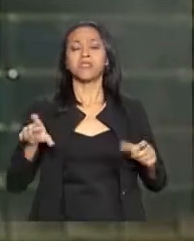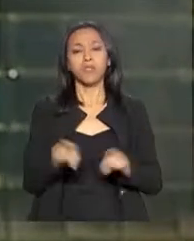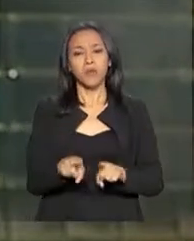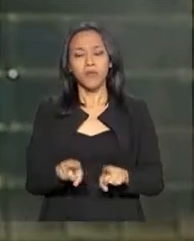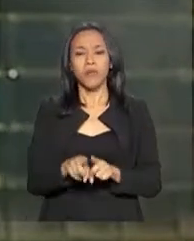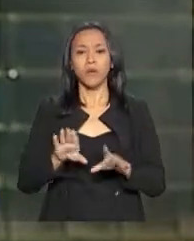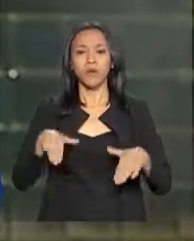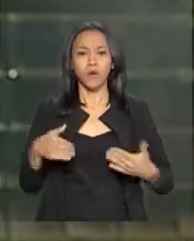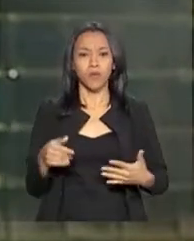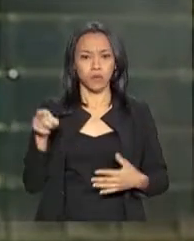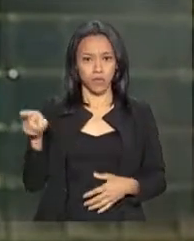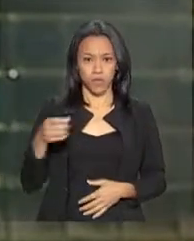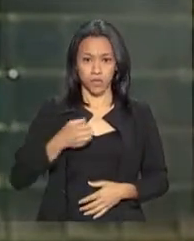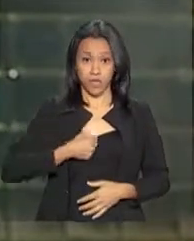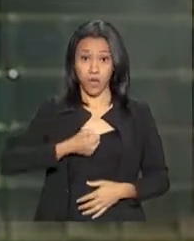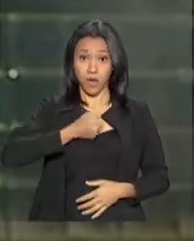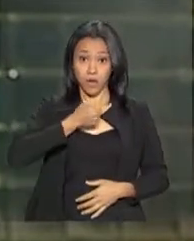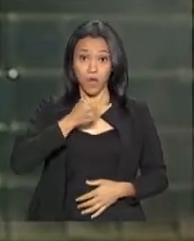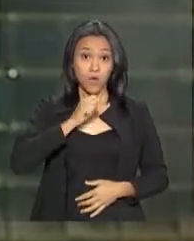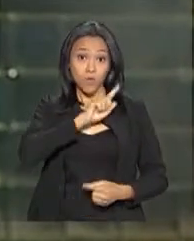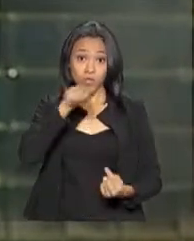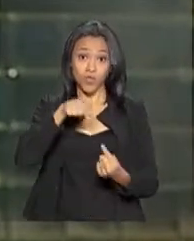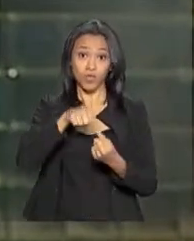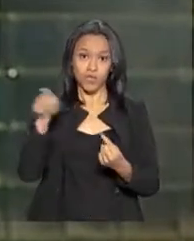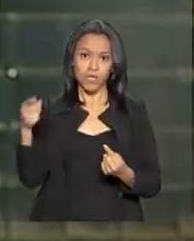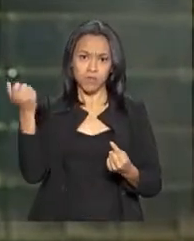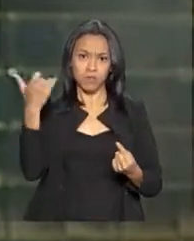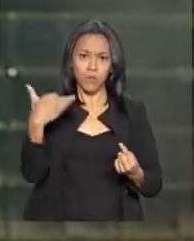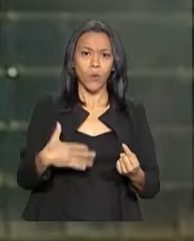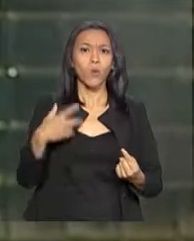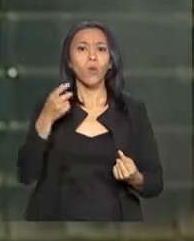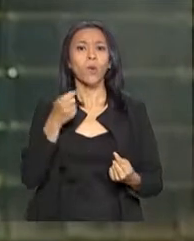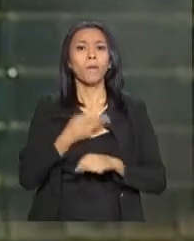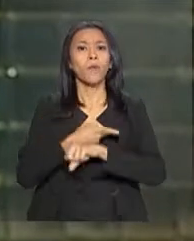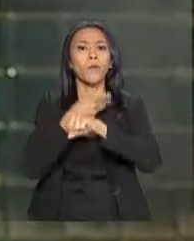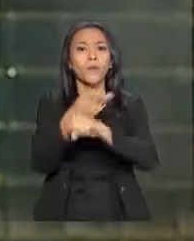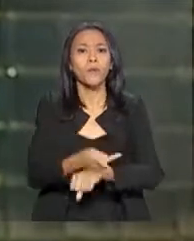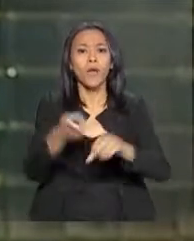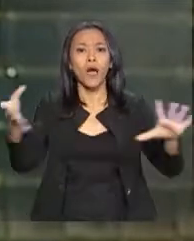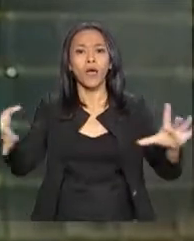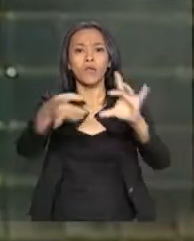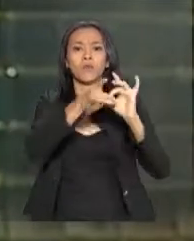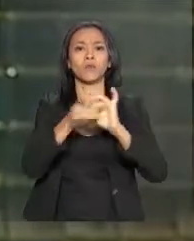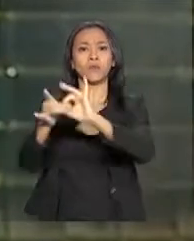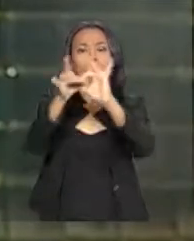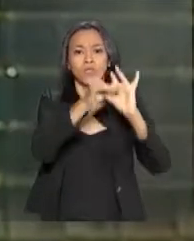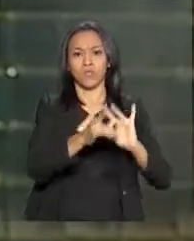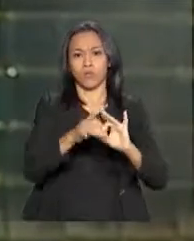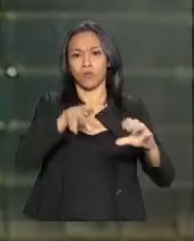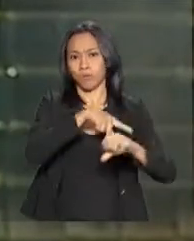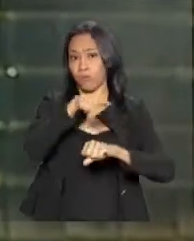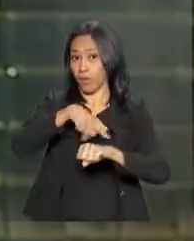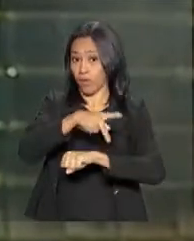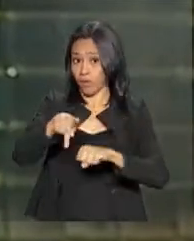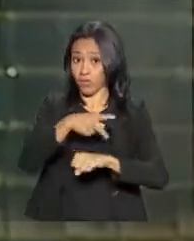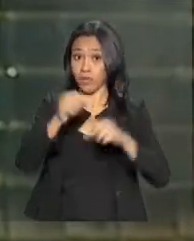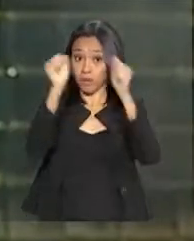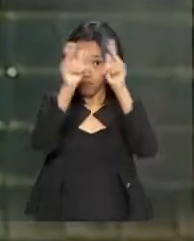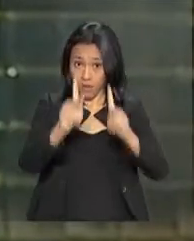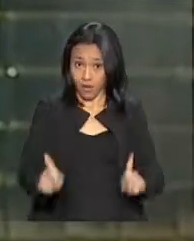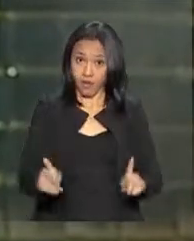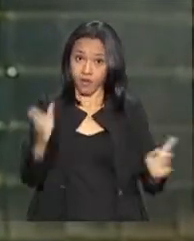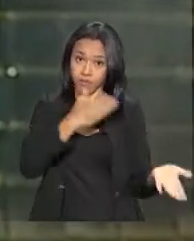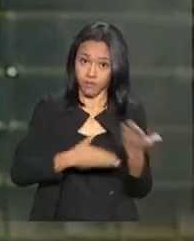que busca exatamente a unidade do país buscam a pacificação do país buscam a harmonia do